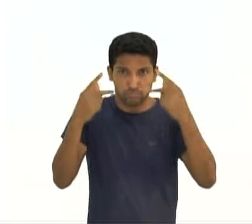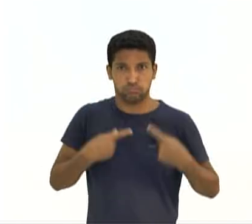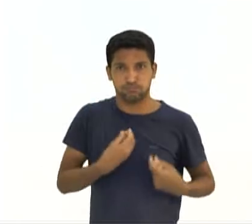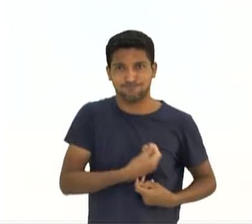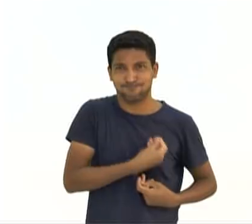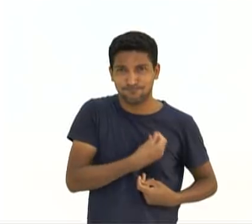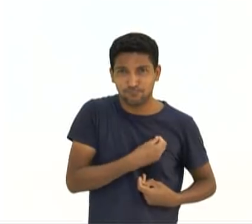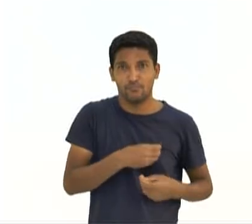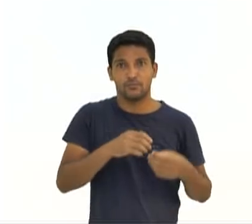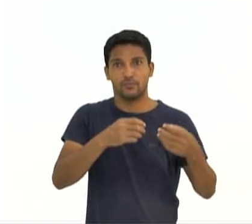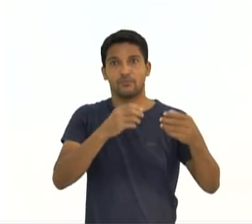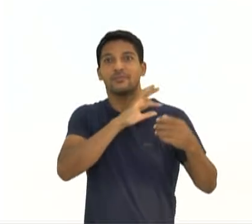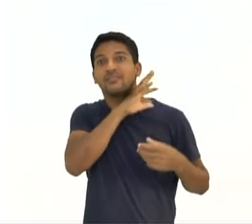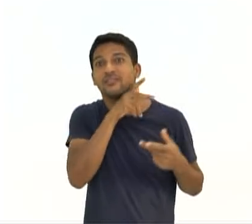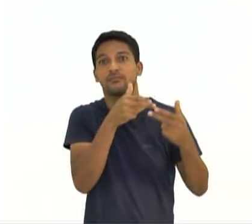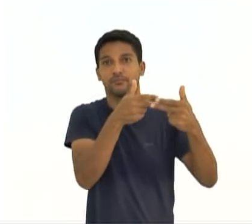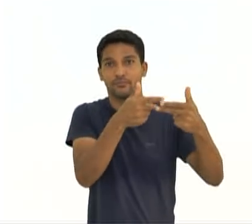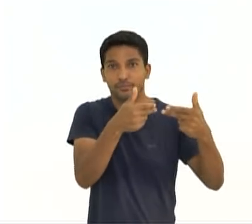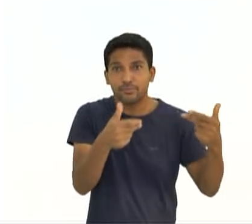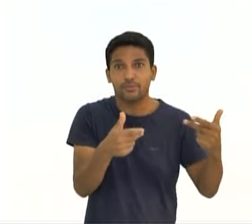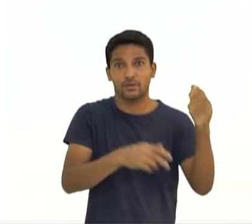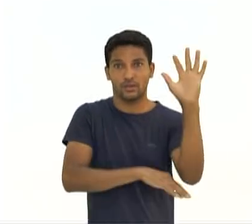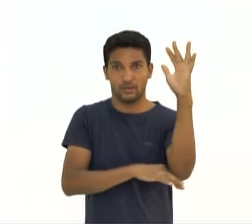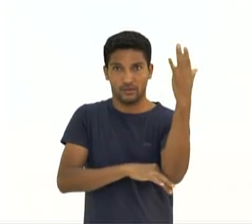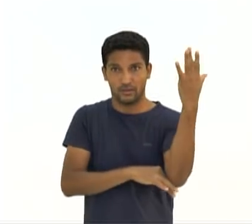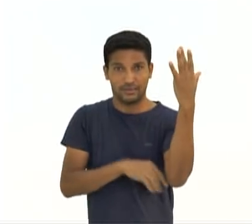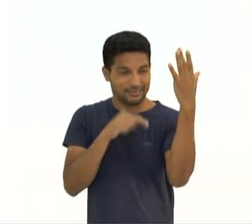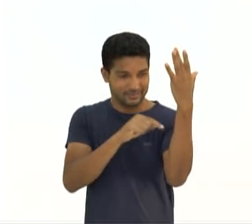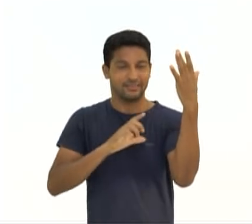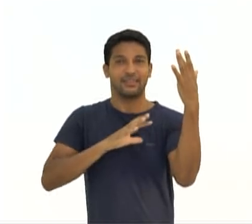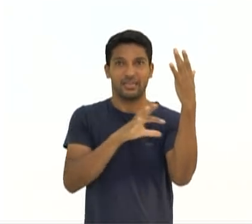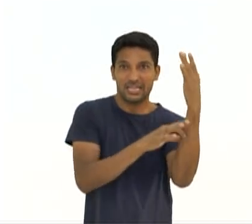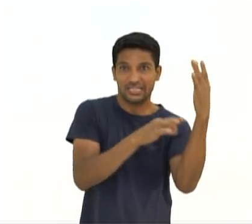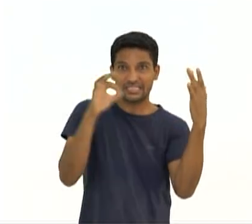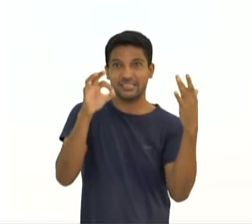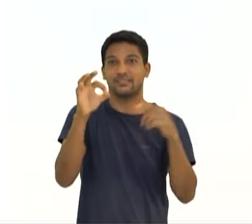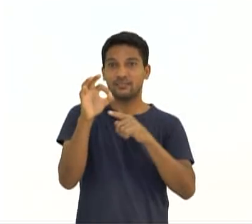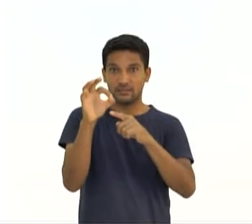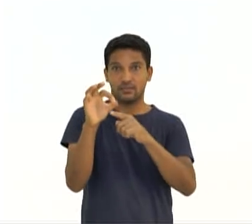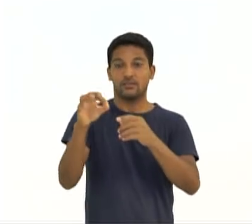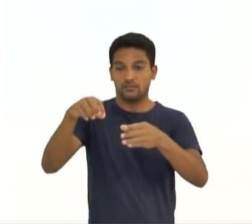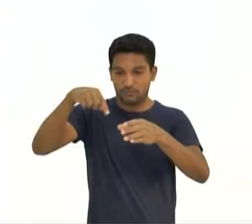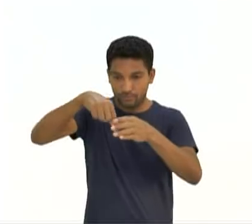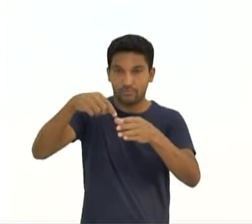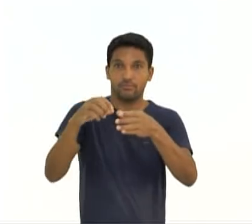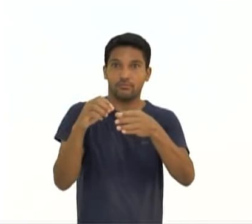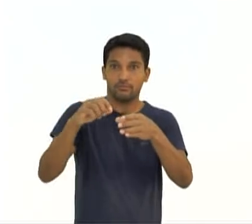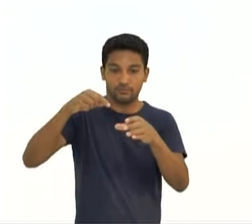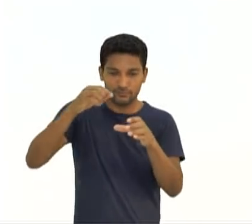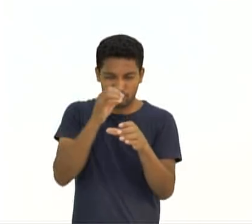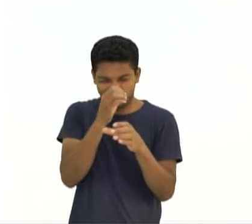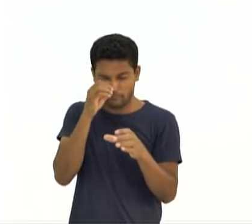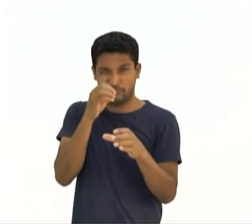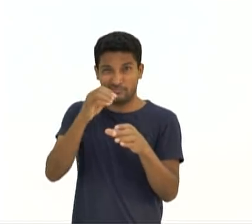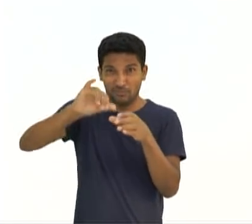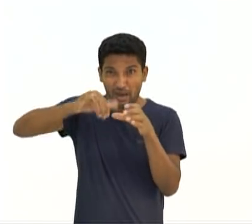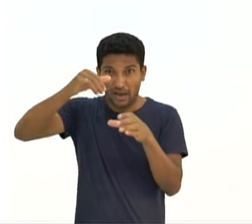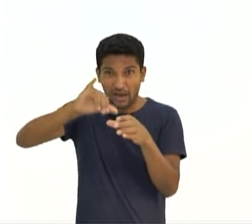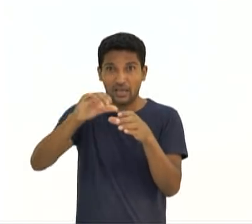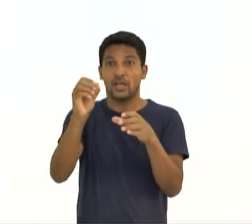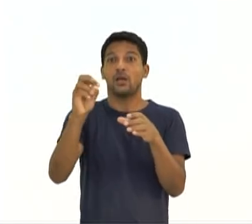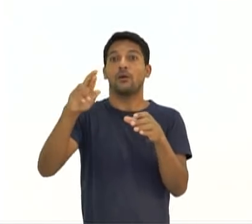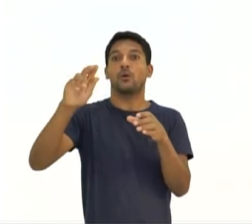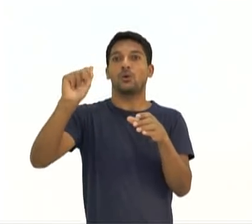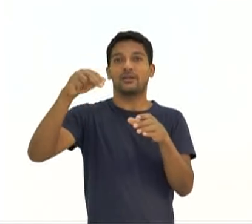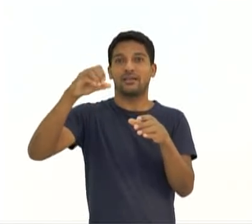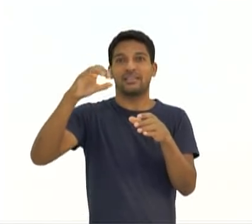vivos eram capazes de produzir compostos orgânicos. Ou seja, não poderia sintetizar, não poderia